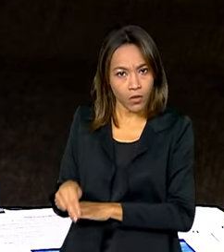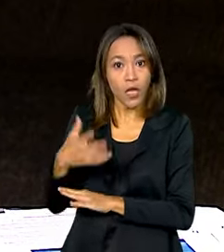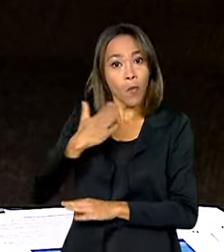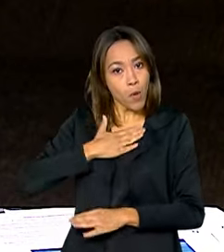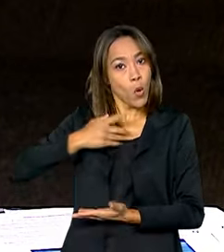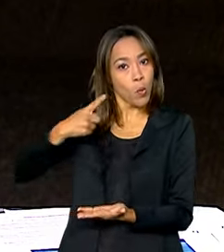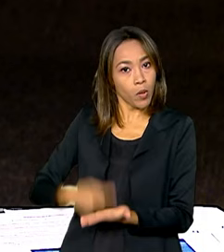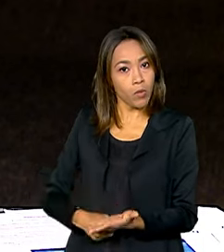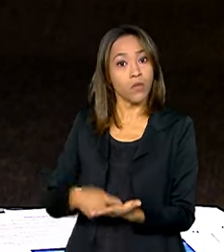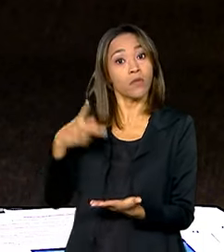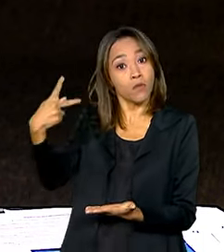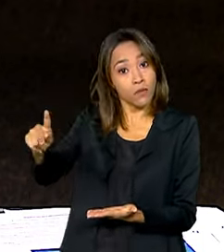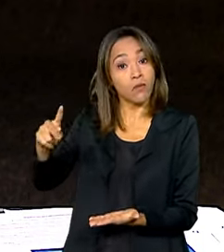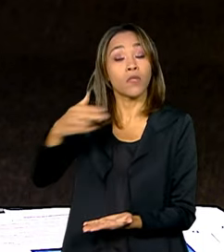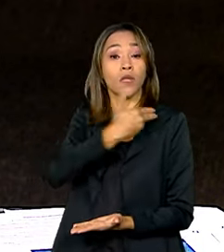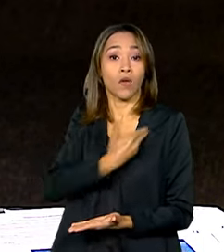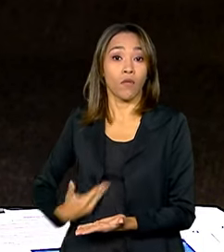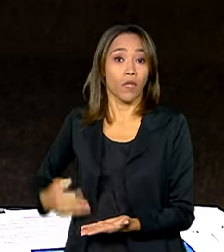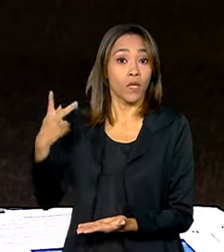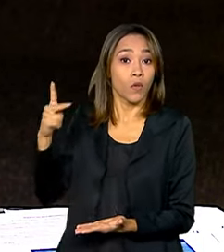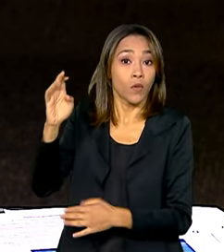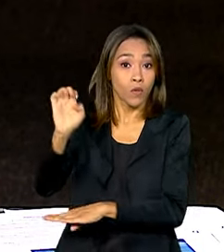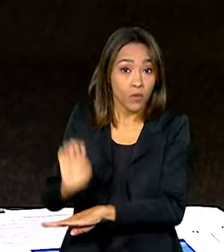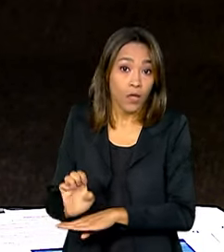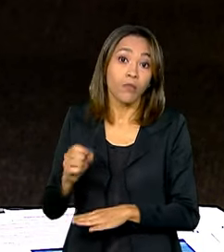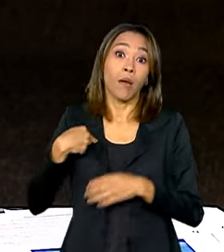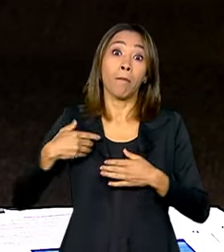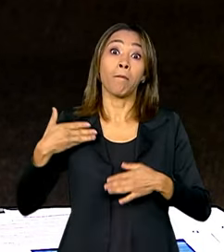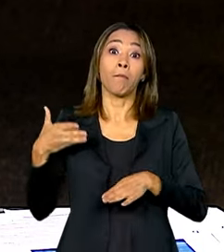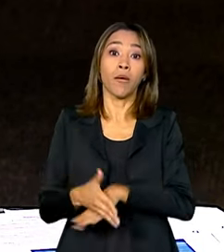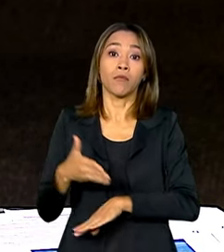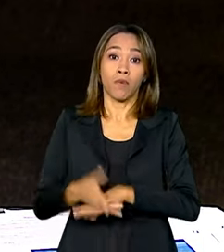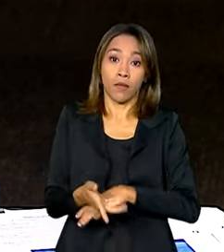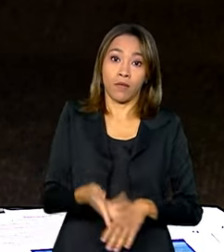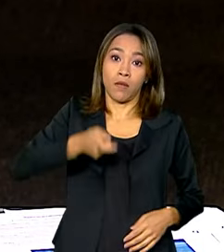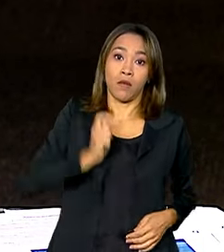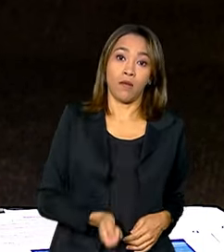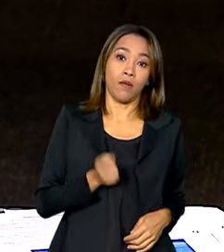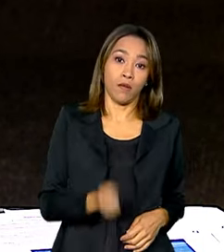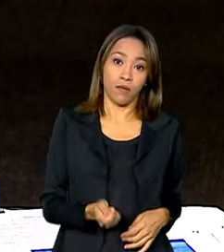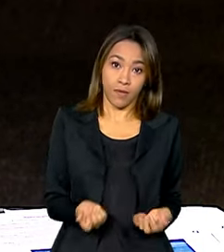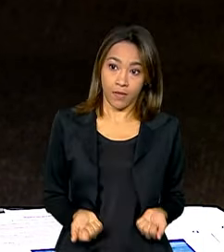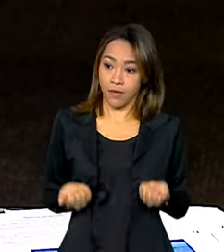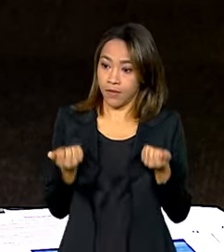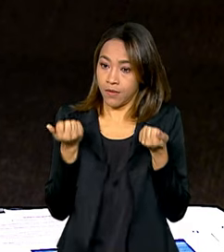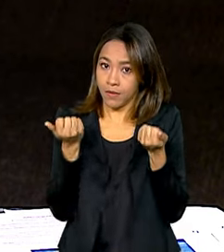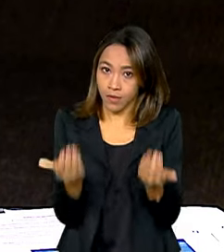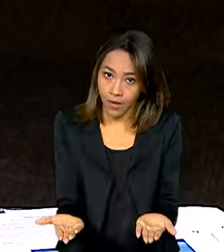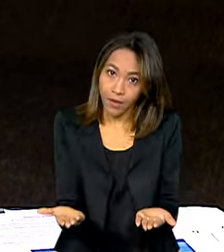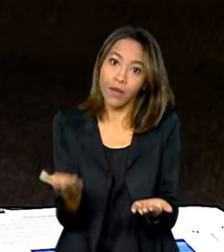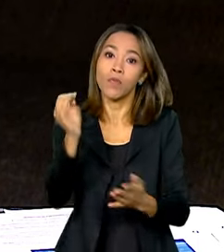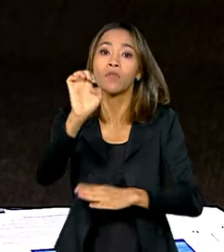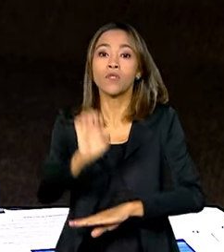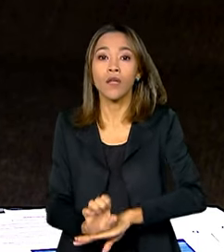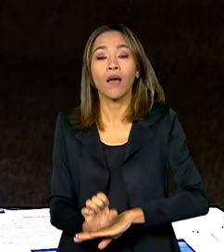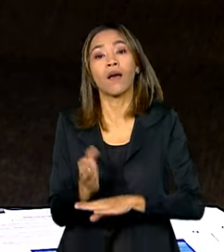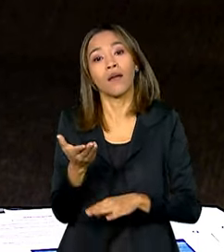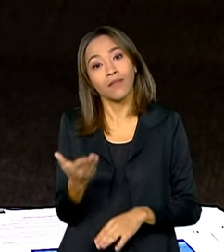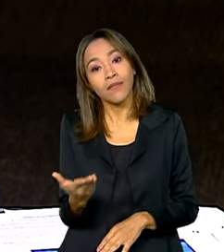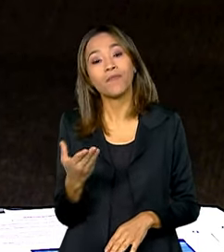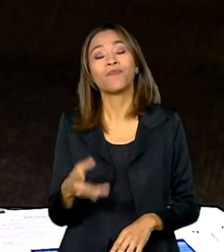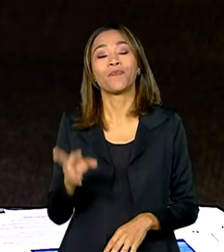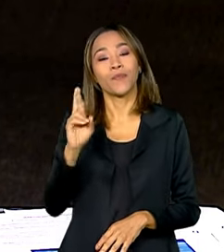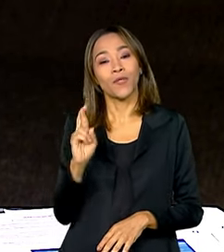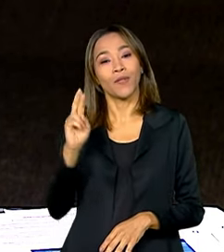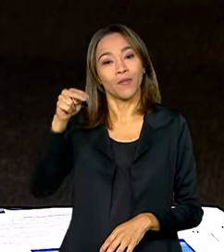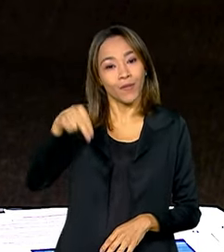e da governadora Fátima para participar desse leilão e para entregar aos norte rio-grandenses o seu terminal